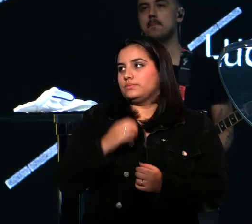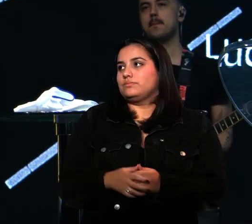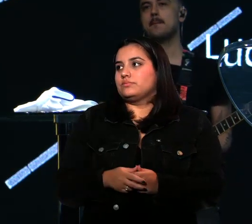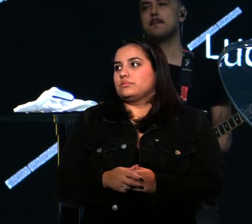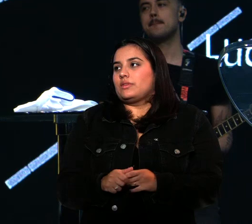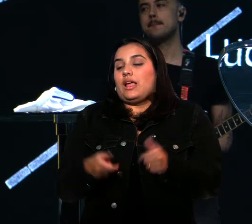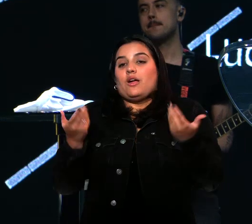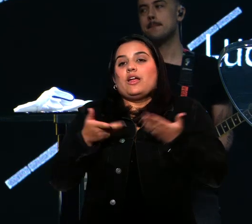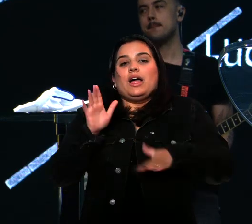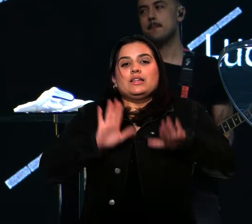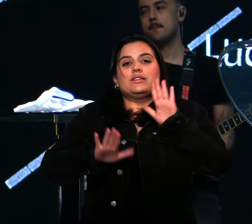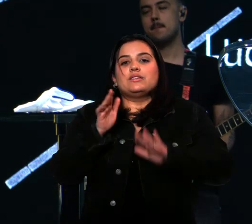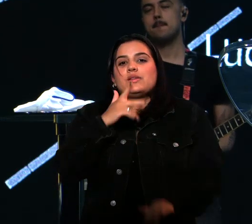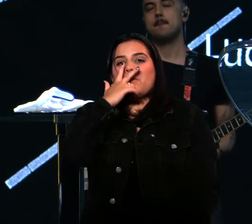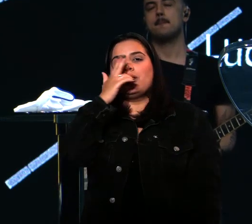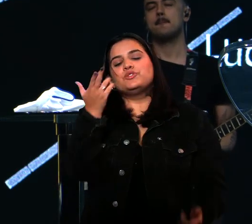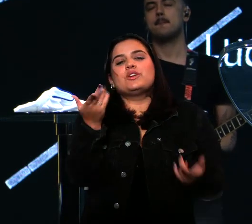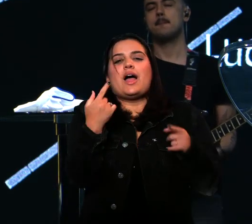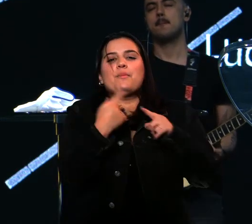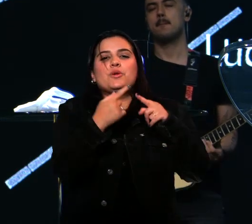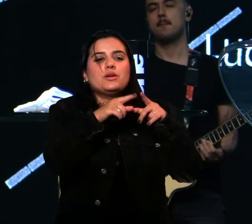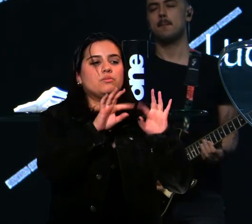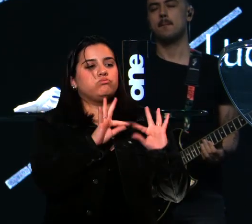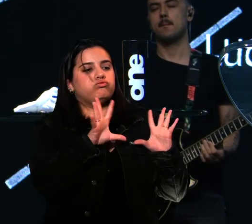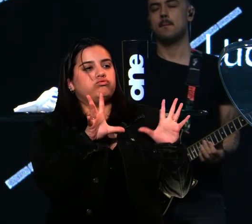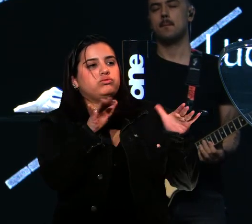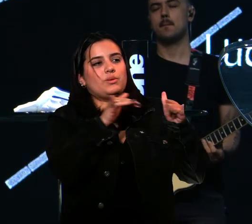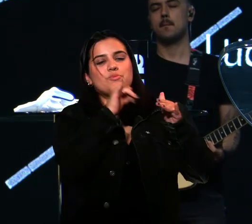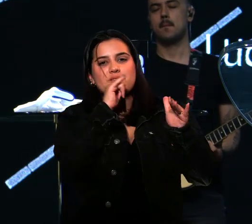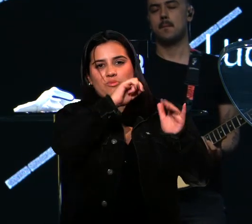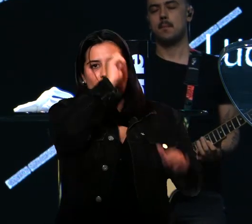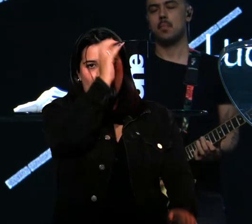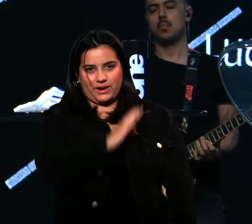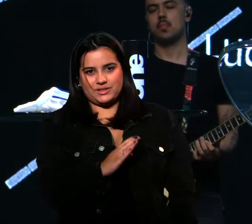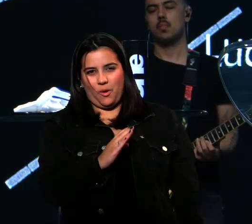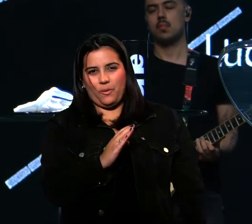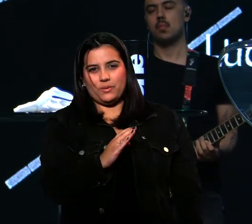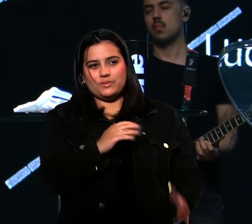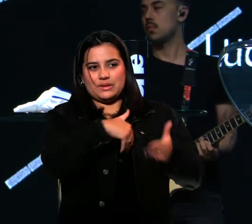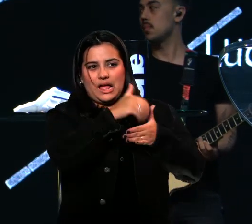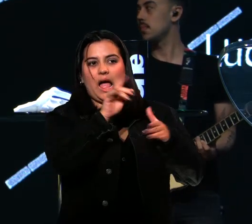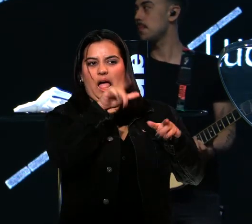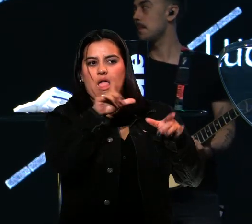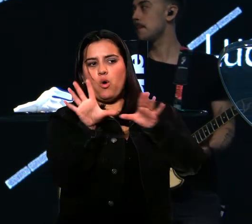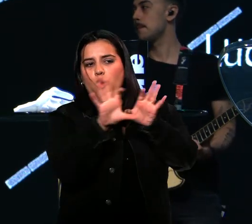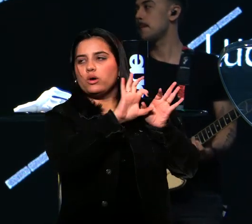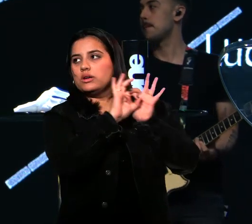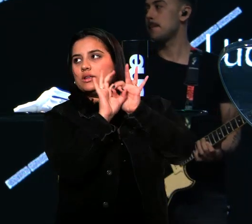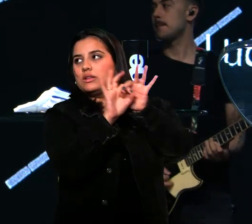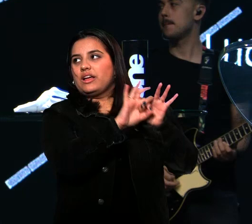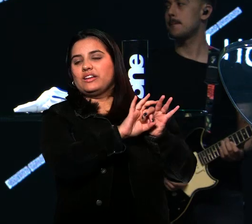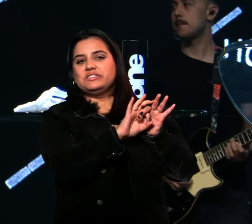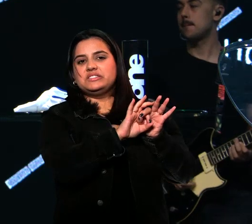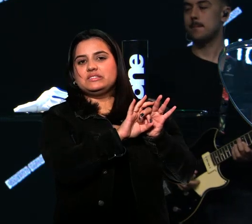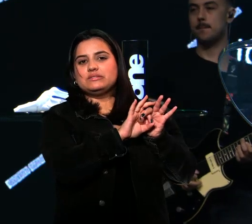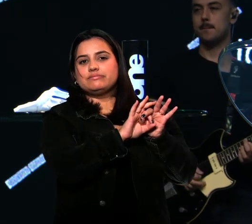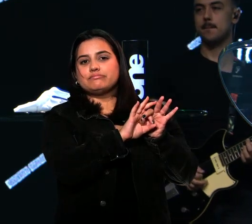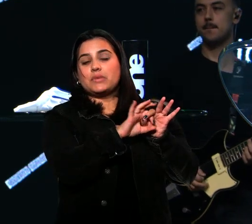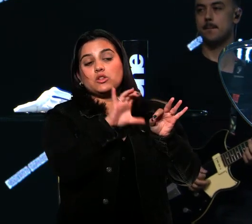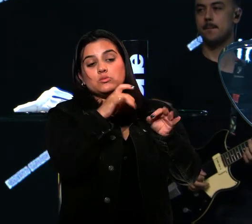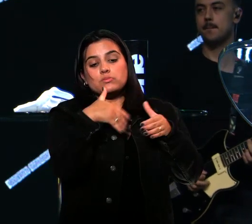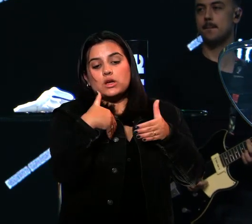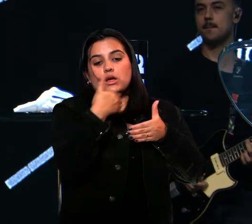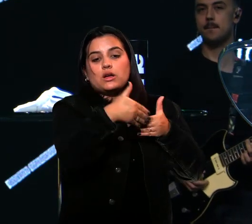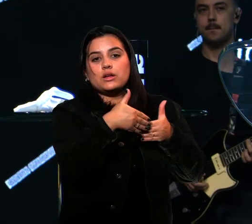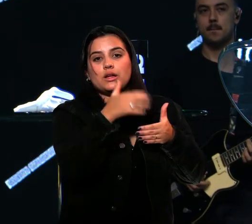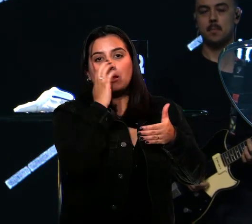vezes a gente acha que quando junta todos os times, que seria a seleção brasileira, também é unidade. É só mais um passo. Que quando vai para a